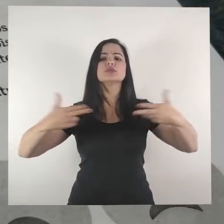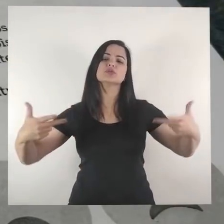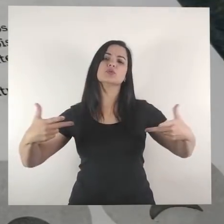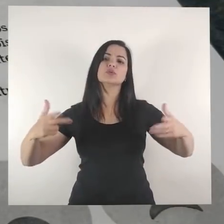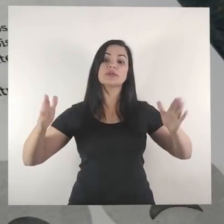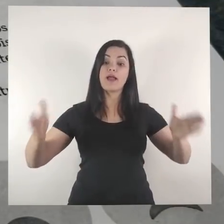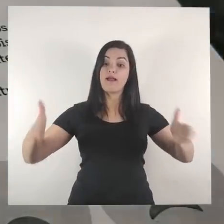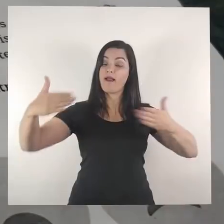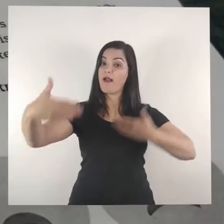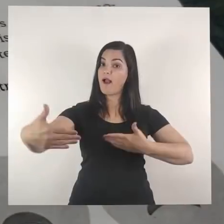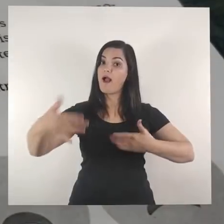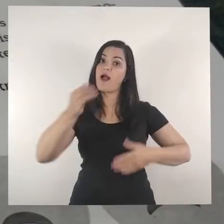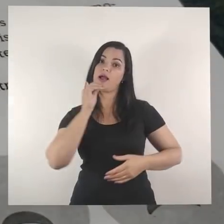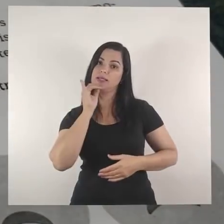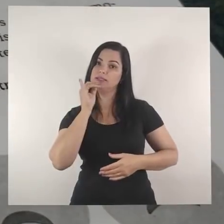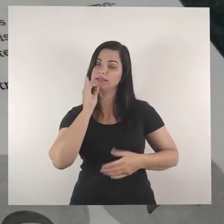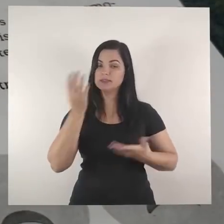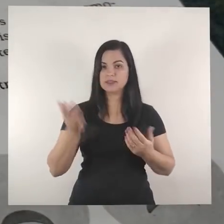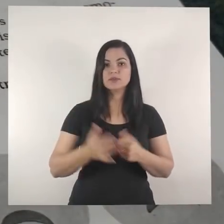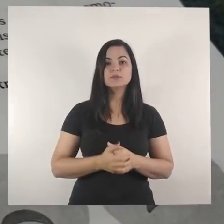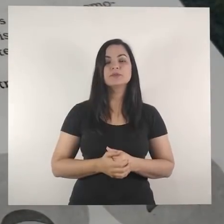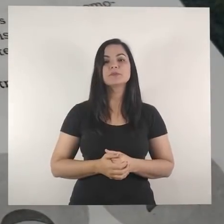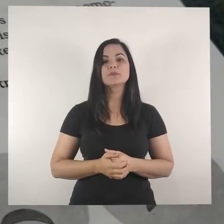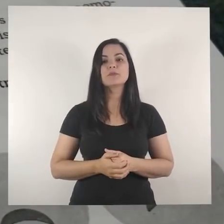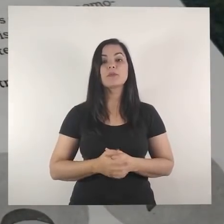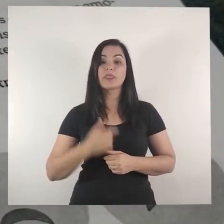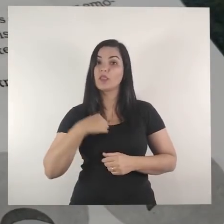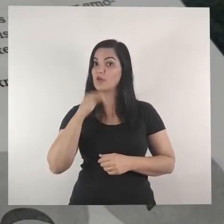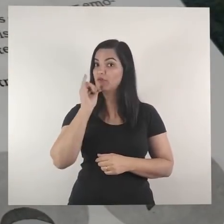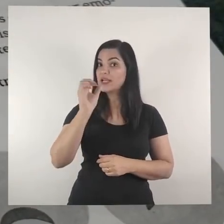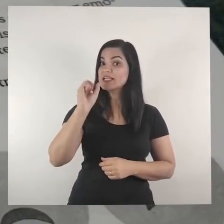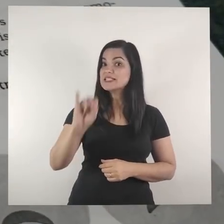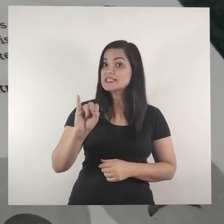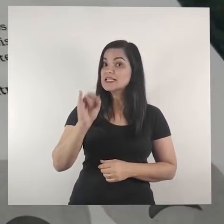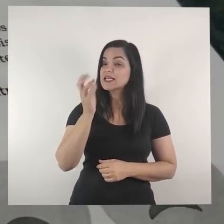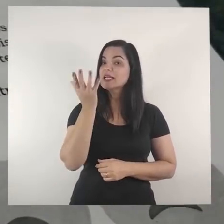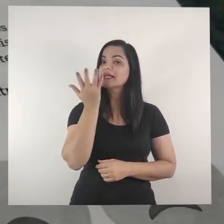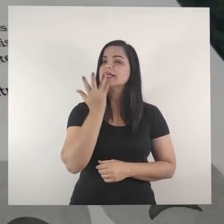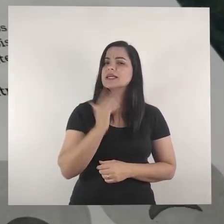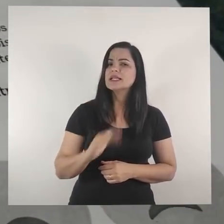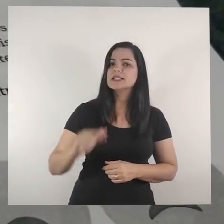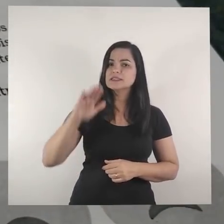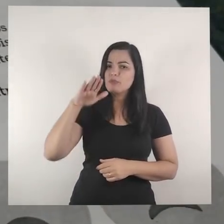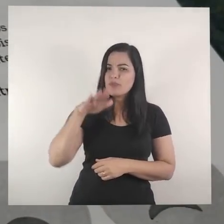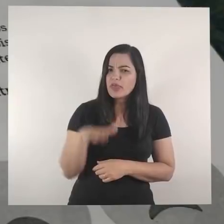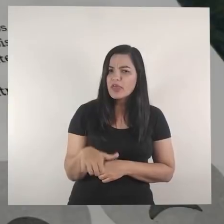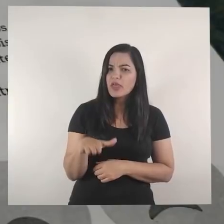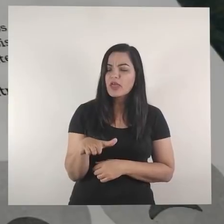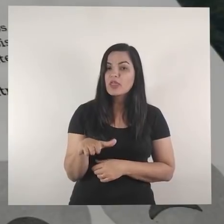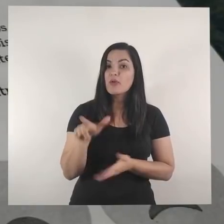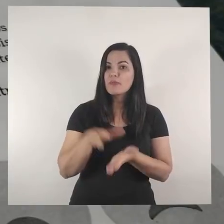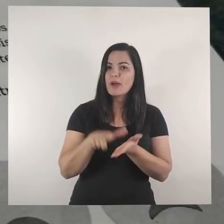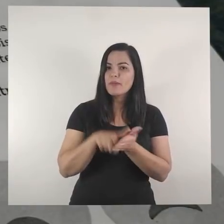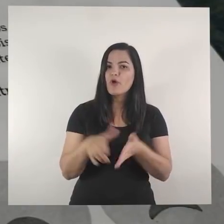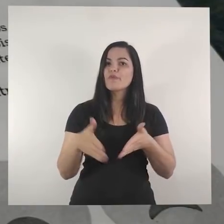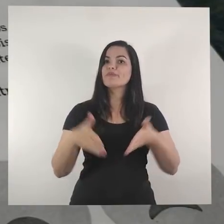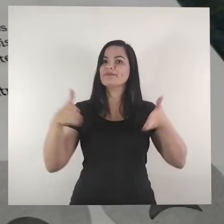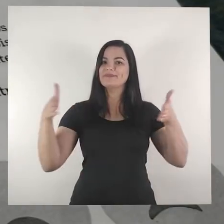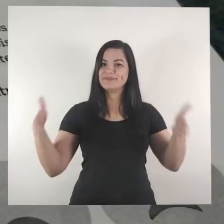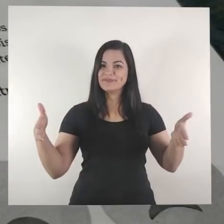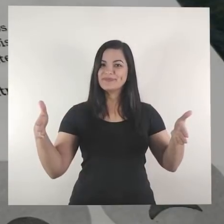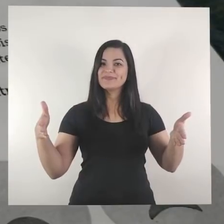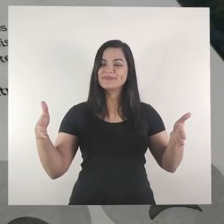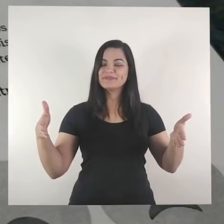para a criança escrever. Eu falei, né, que quanto menor a criança, maior o papel? E outra coisa